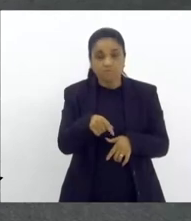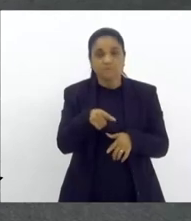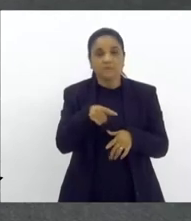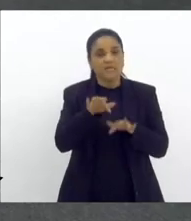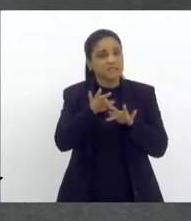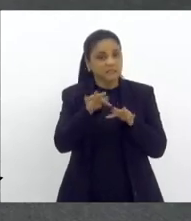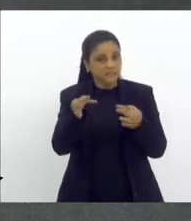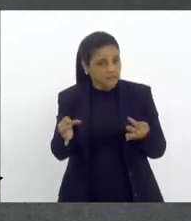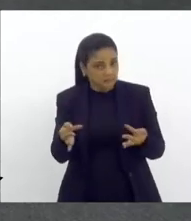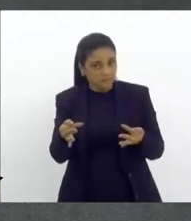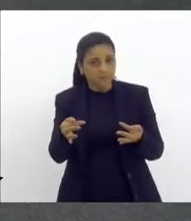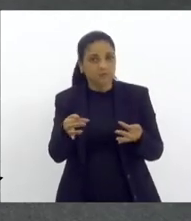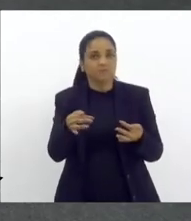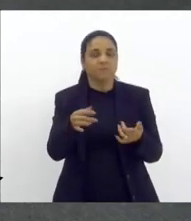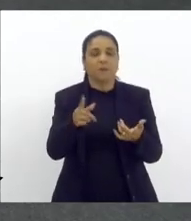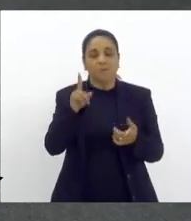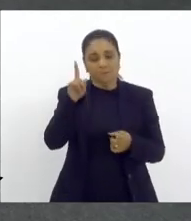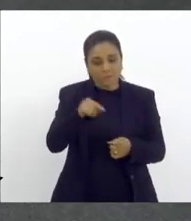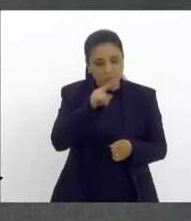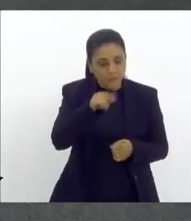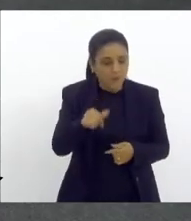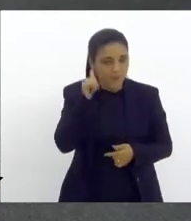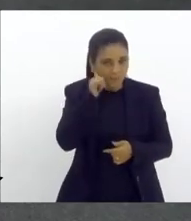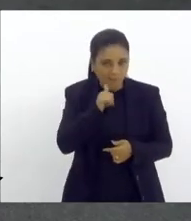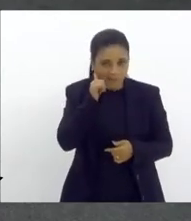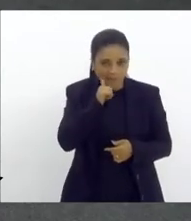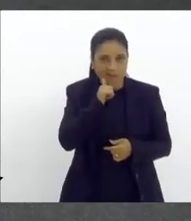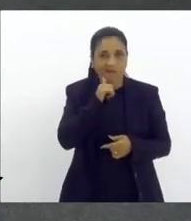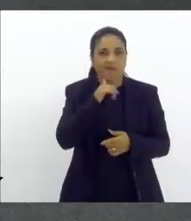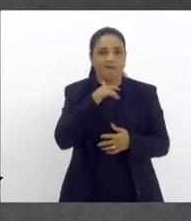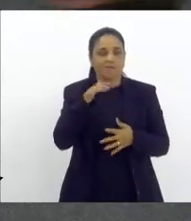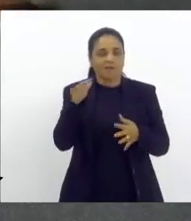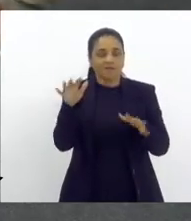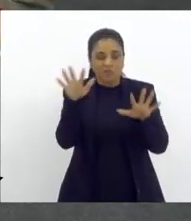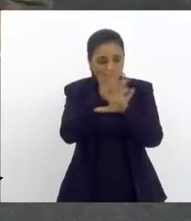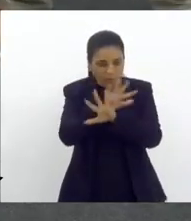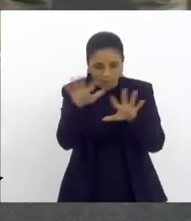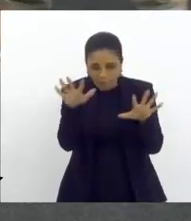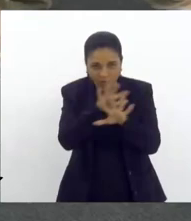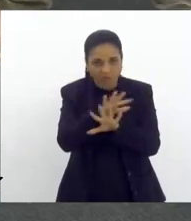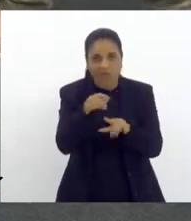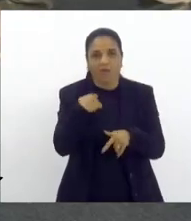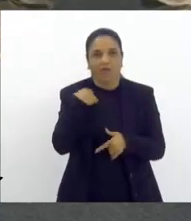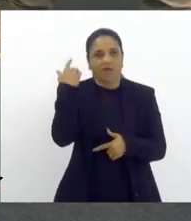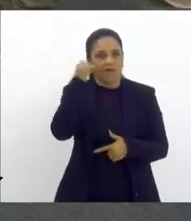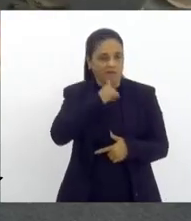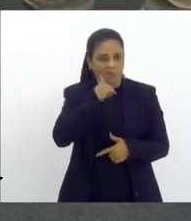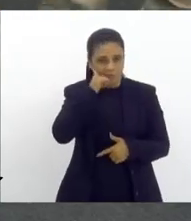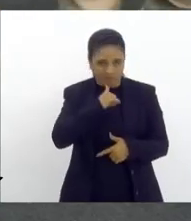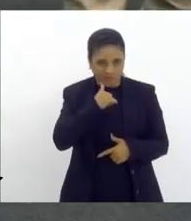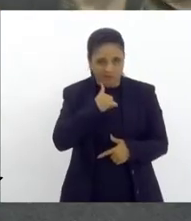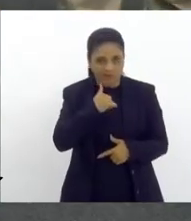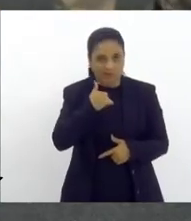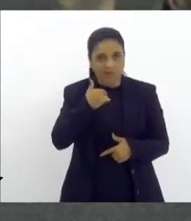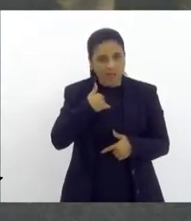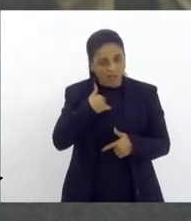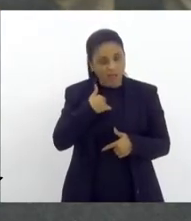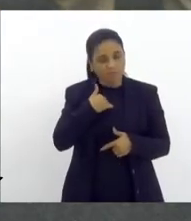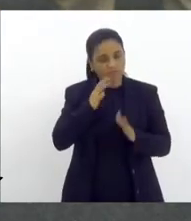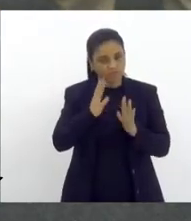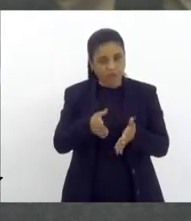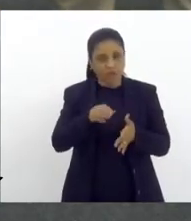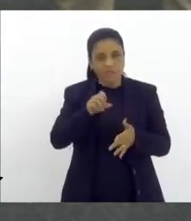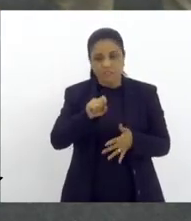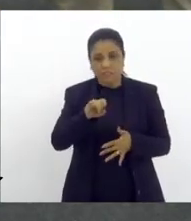nos desde legitimar nos invisibilizar luz nos chacota assim eu passei em uma situação